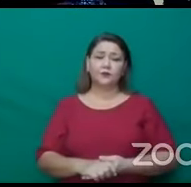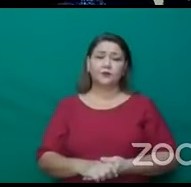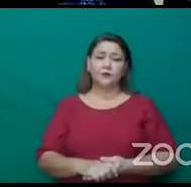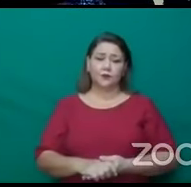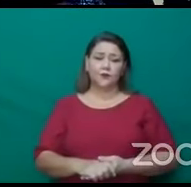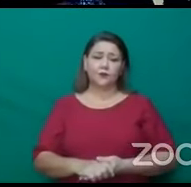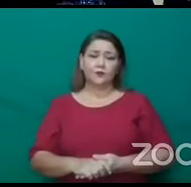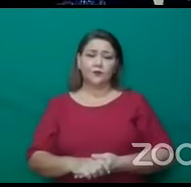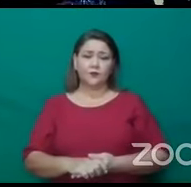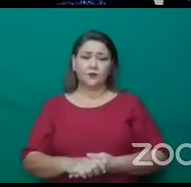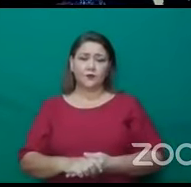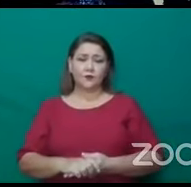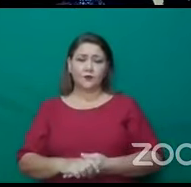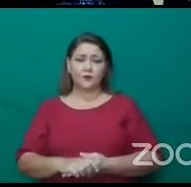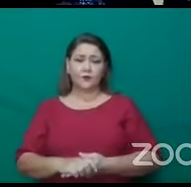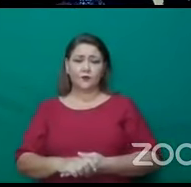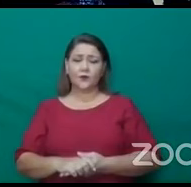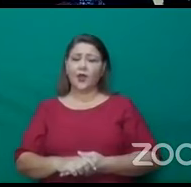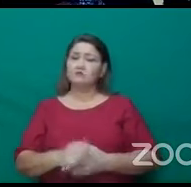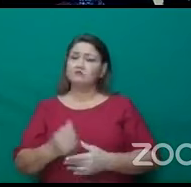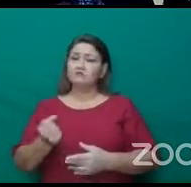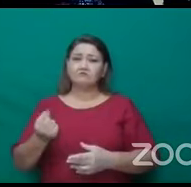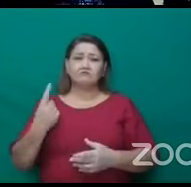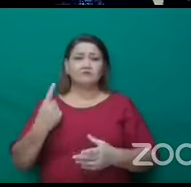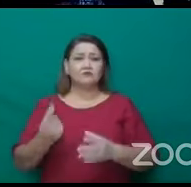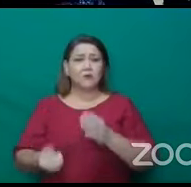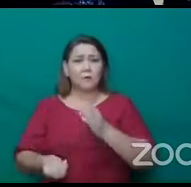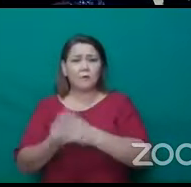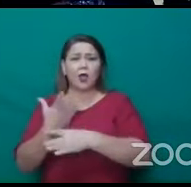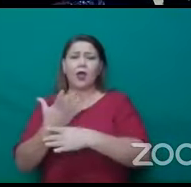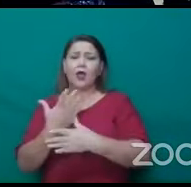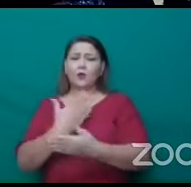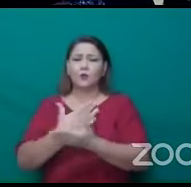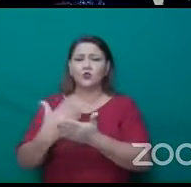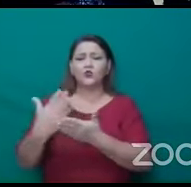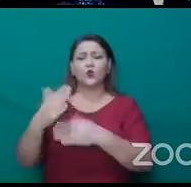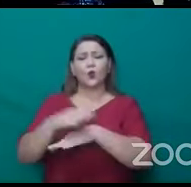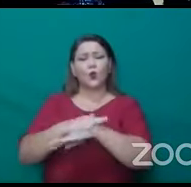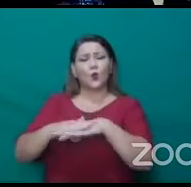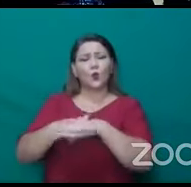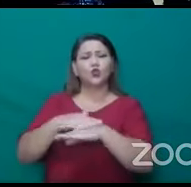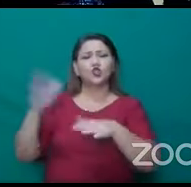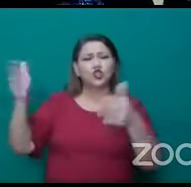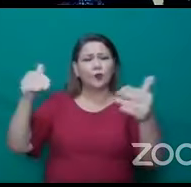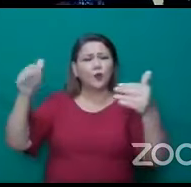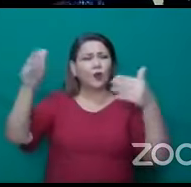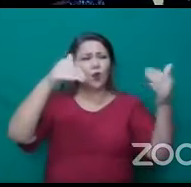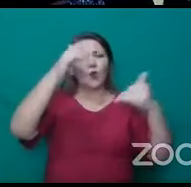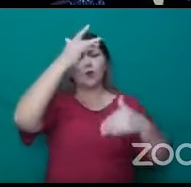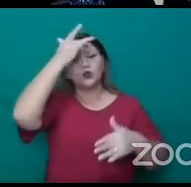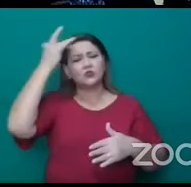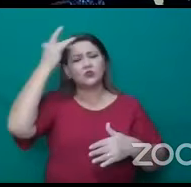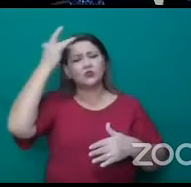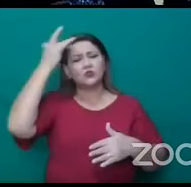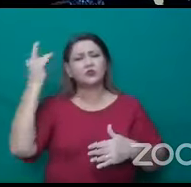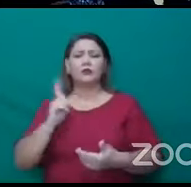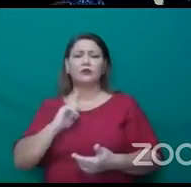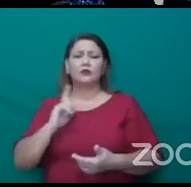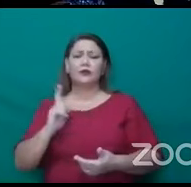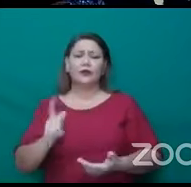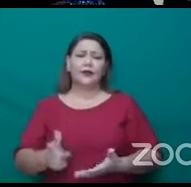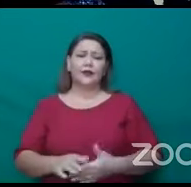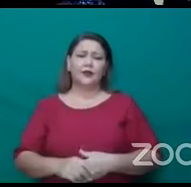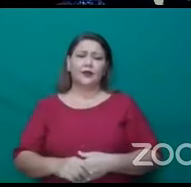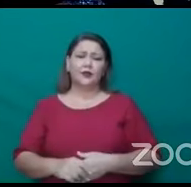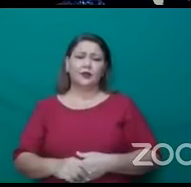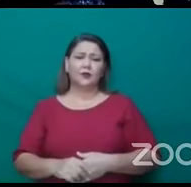isso, assim. E daí surgiu, a gente começou a conversar. Eu chamei uma galera que também estava muito assim, que gosta